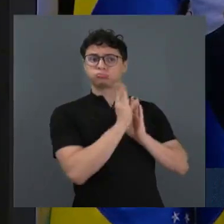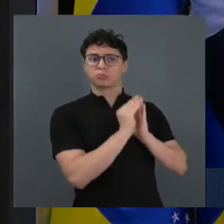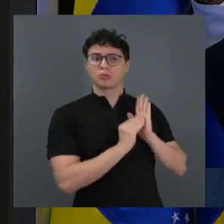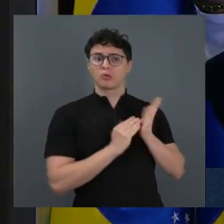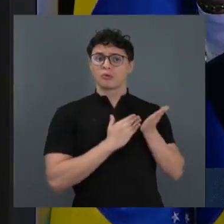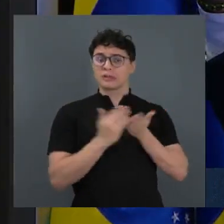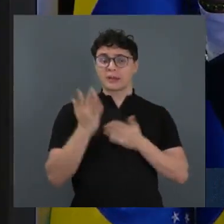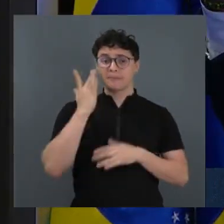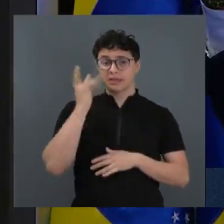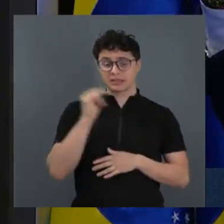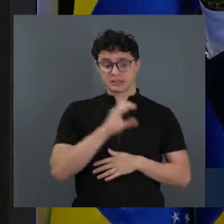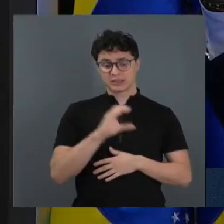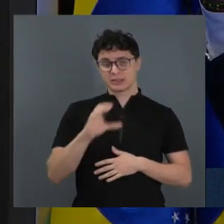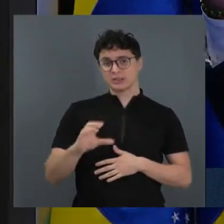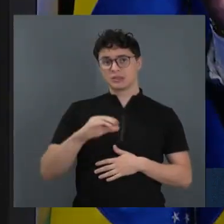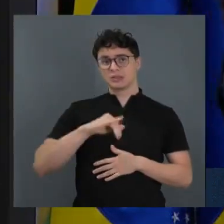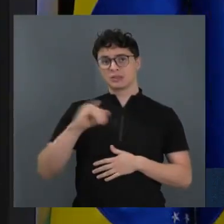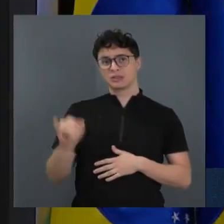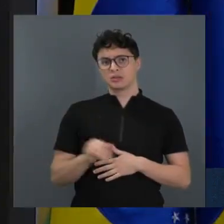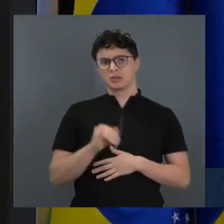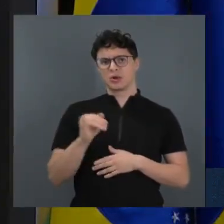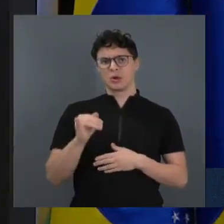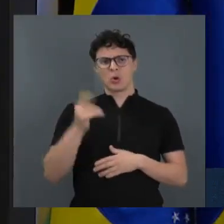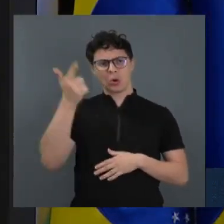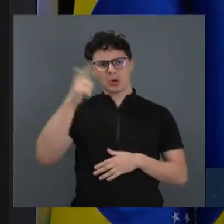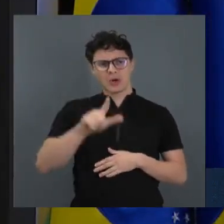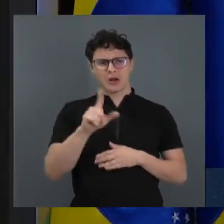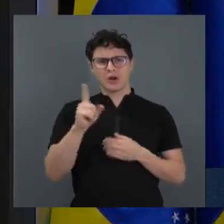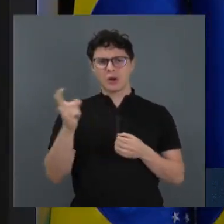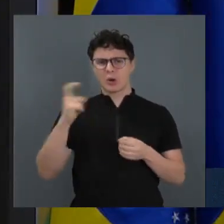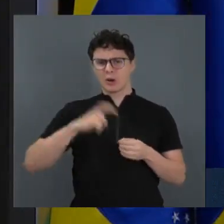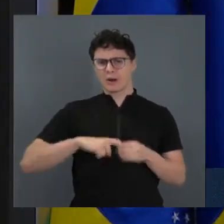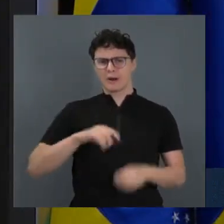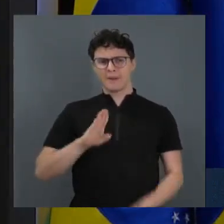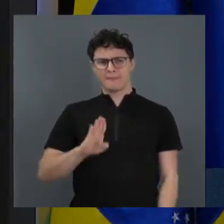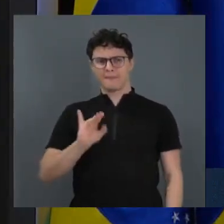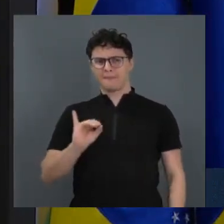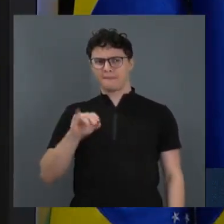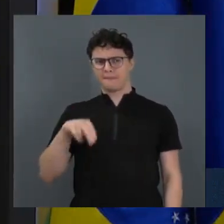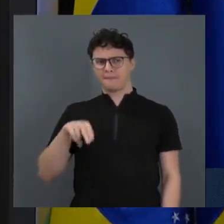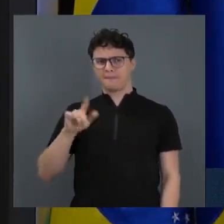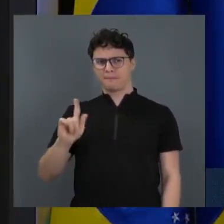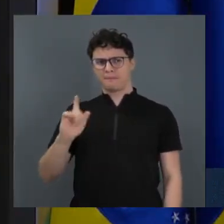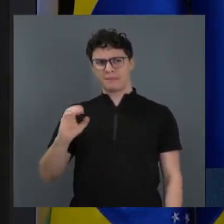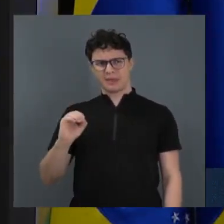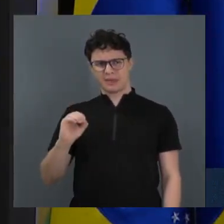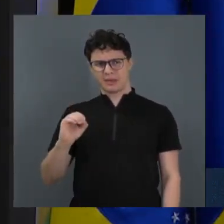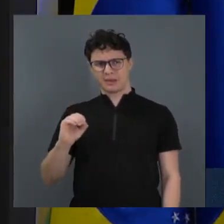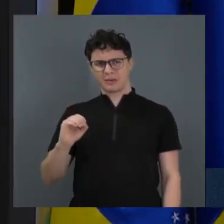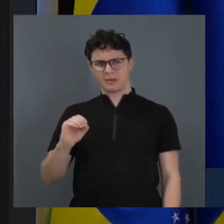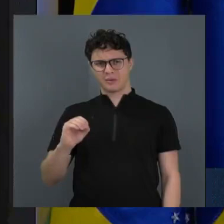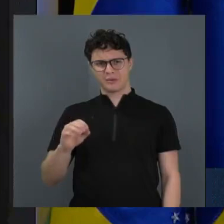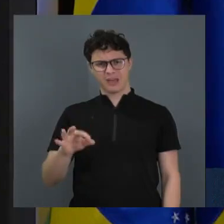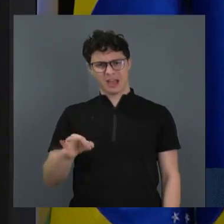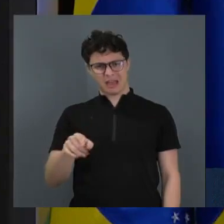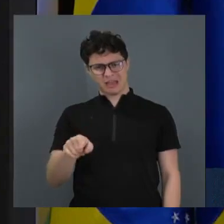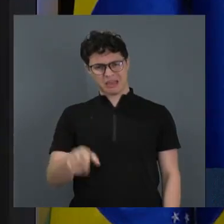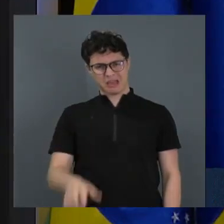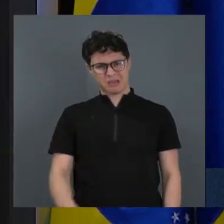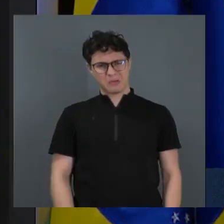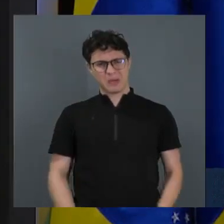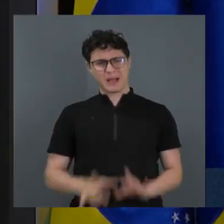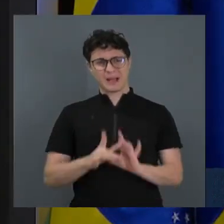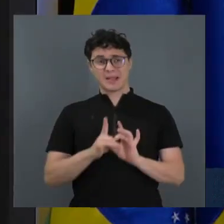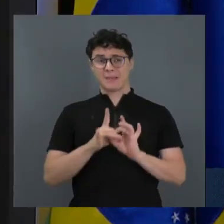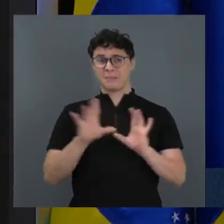na CCJ para a volta de bingo, é isso. Para a liberação de cassino.